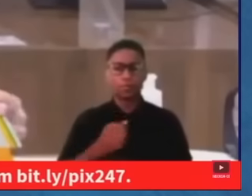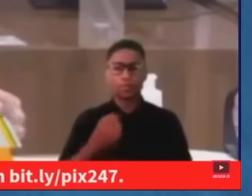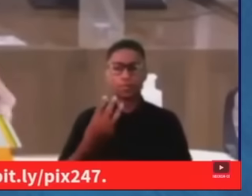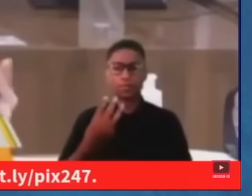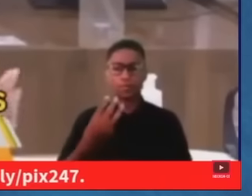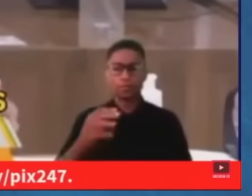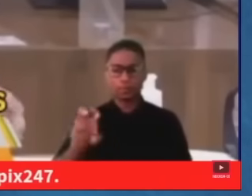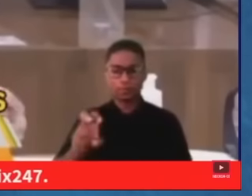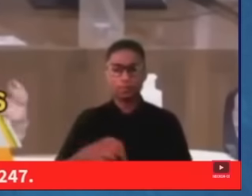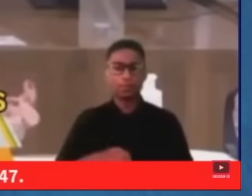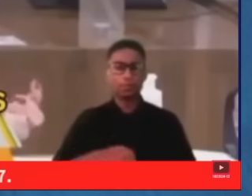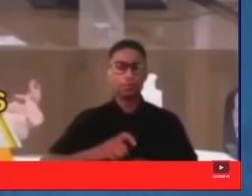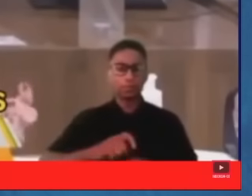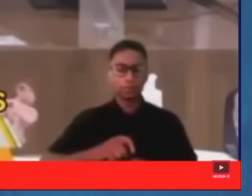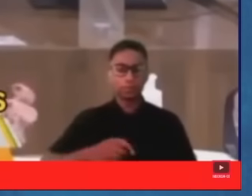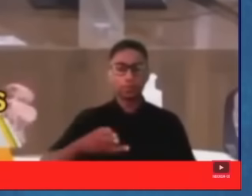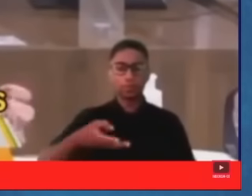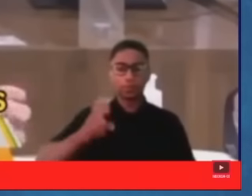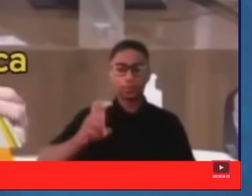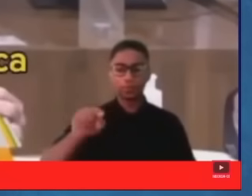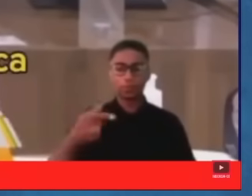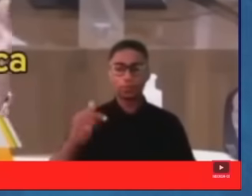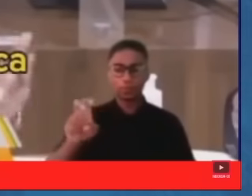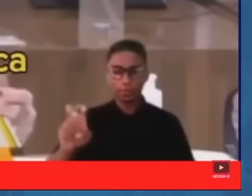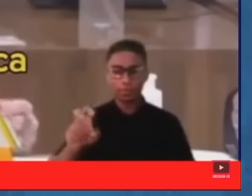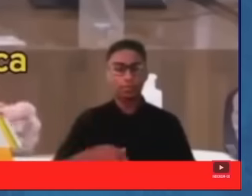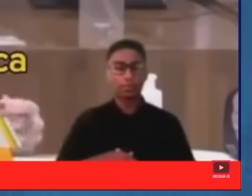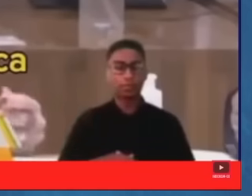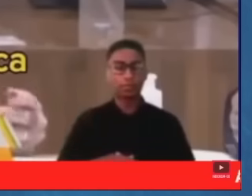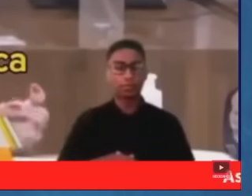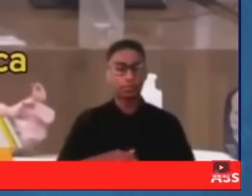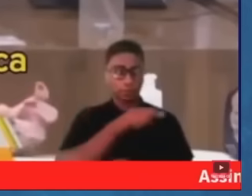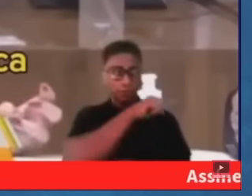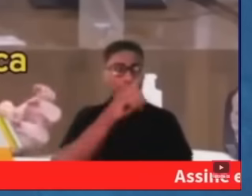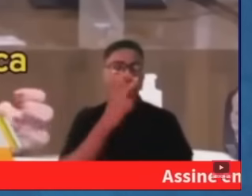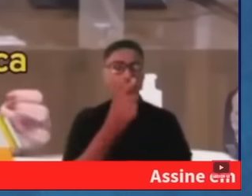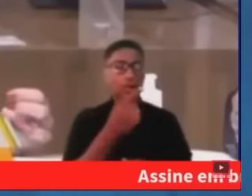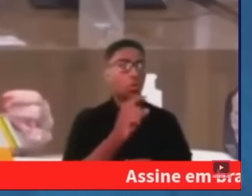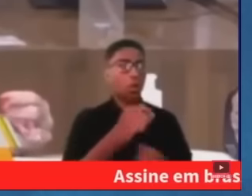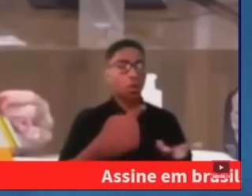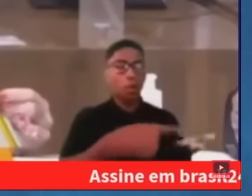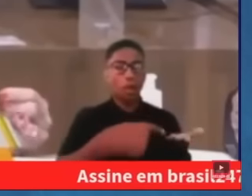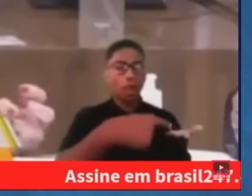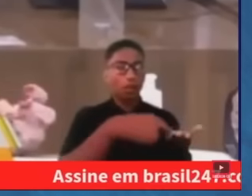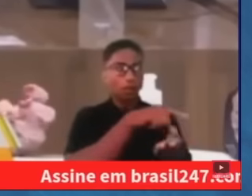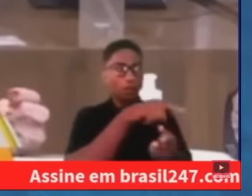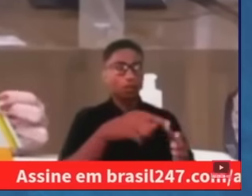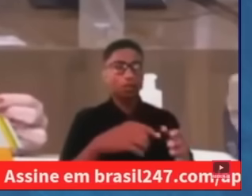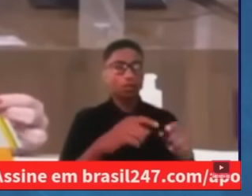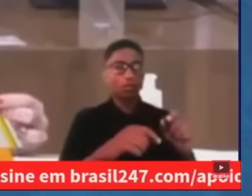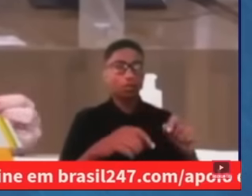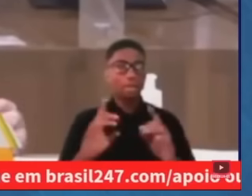17:15 também citação para a prática de ações adversas como fala de licitação para prática de ações adversas como ocupação de